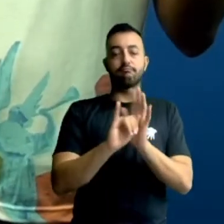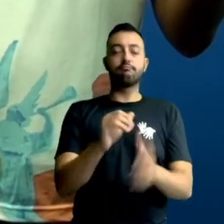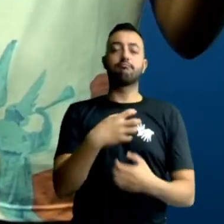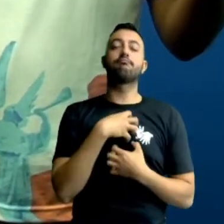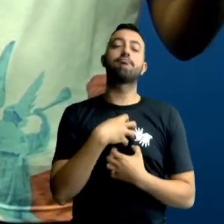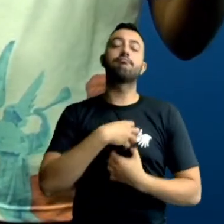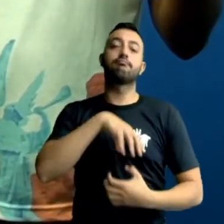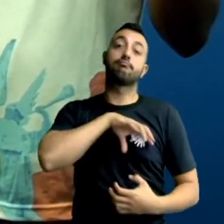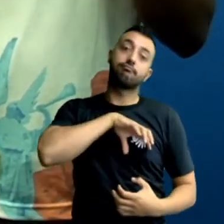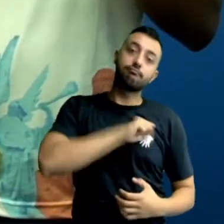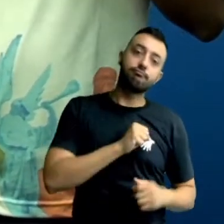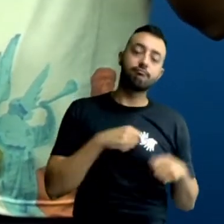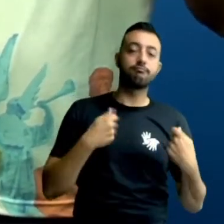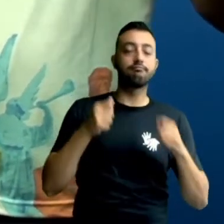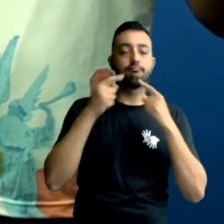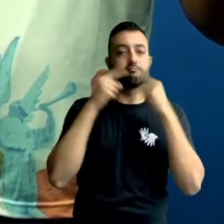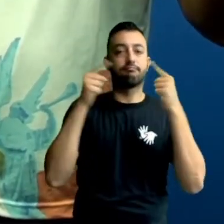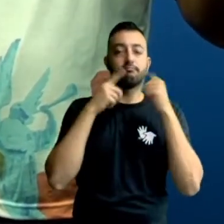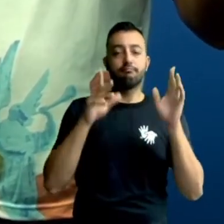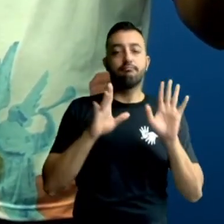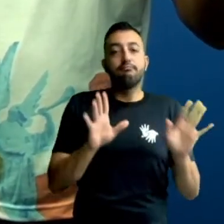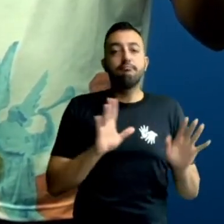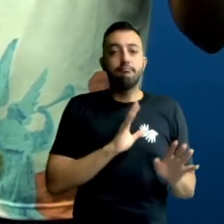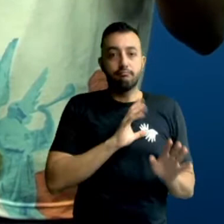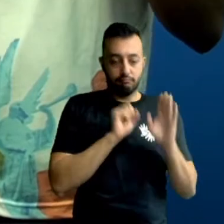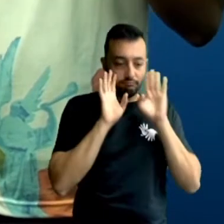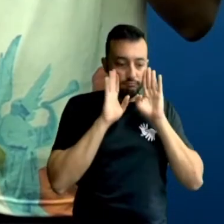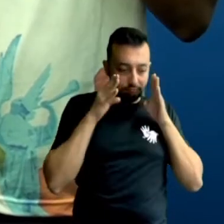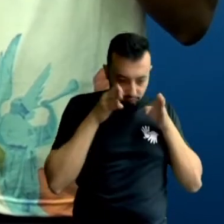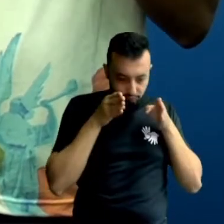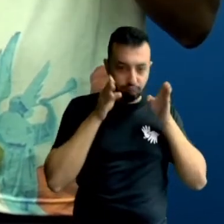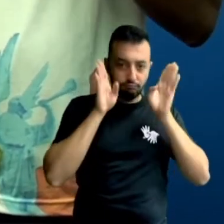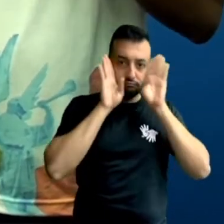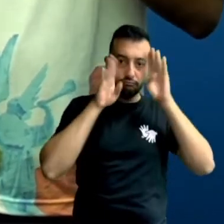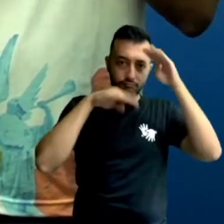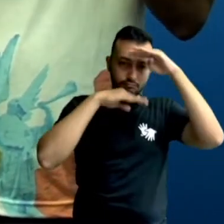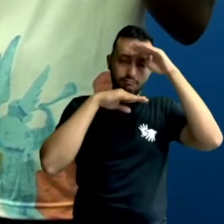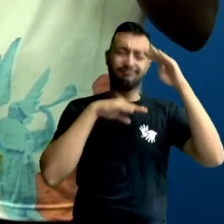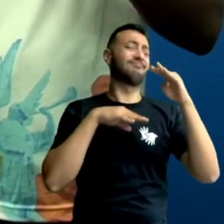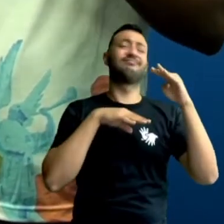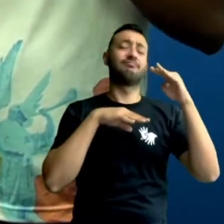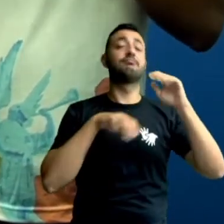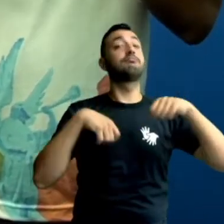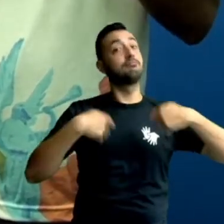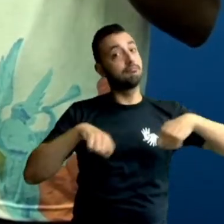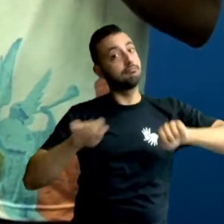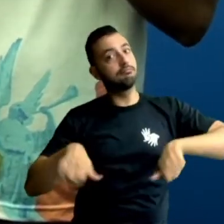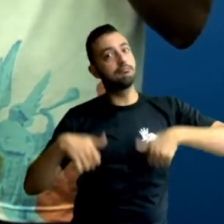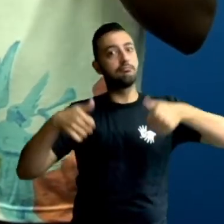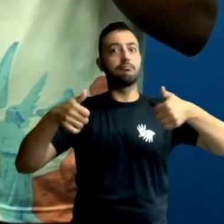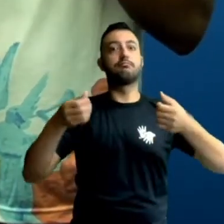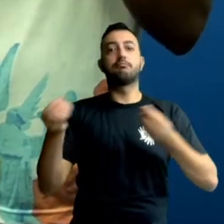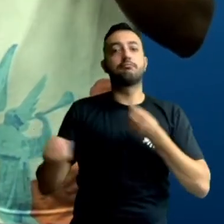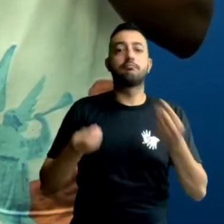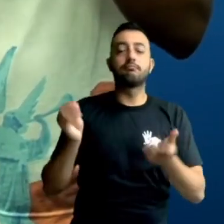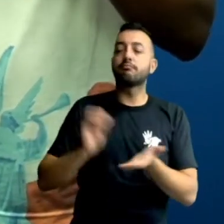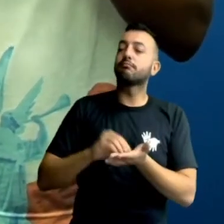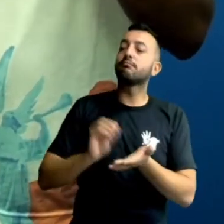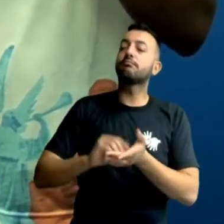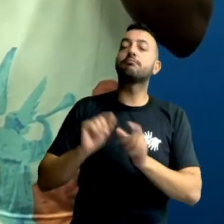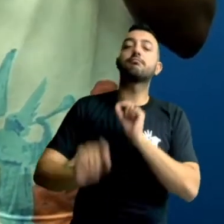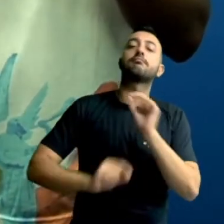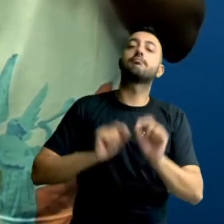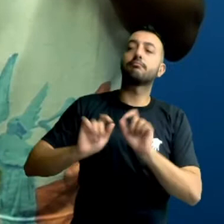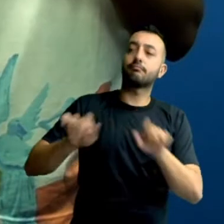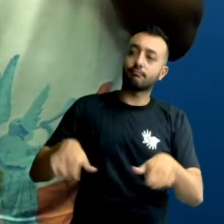ter criticidade, né? Nós não podemos amar de forma cega. A gente tem que ver quais são as melhorias que precisam ser feitas nos